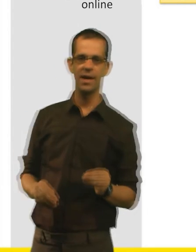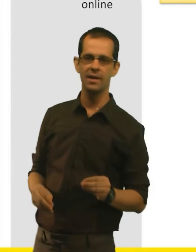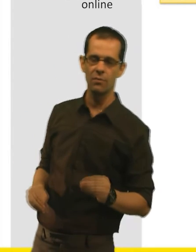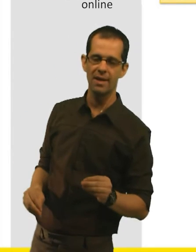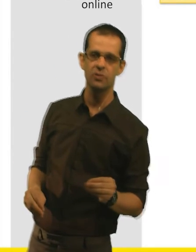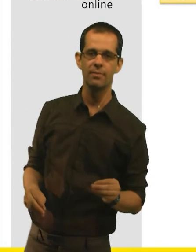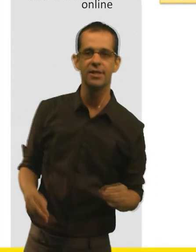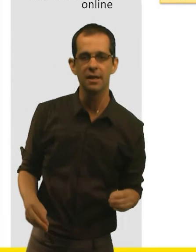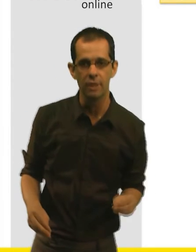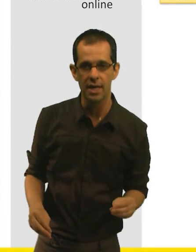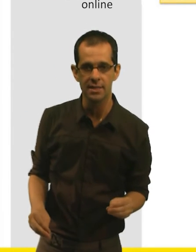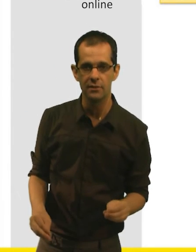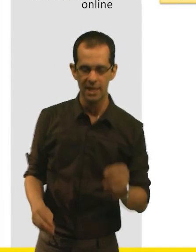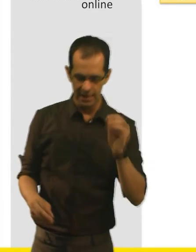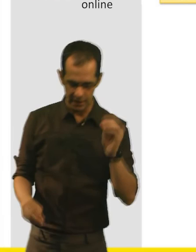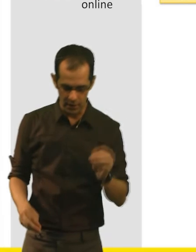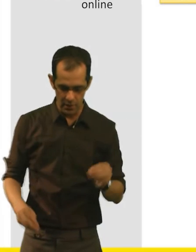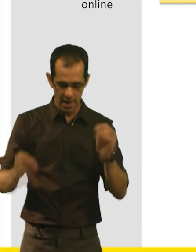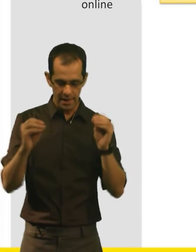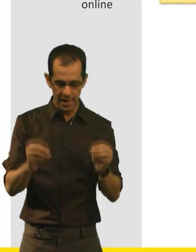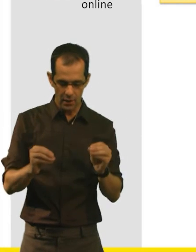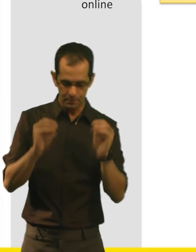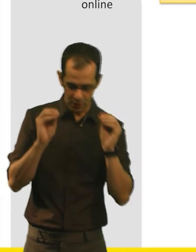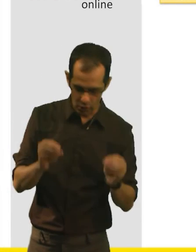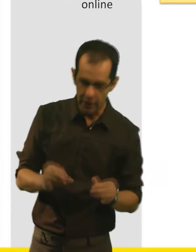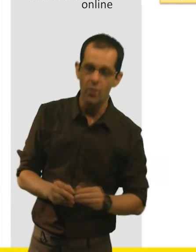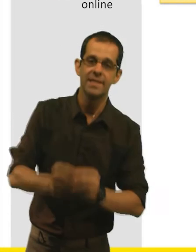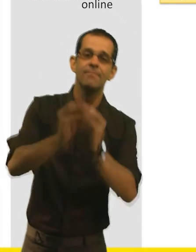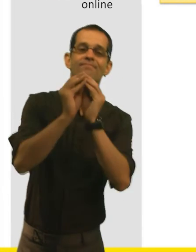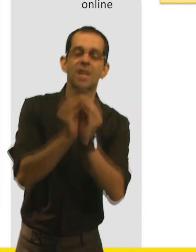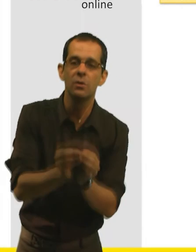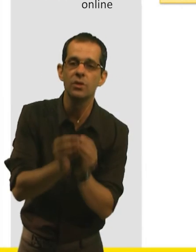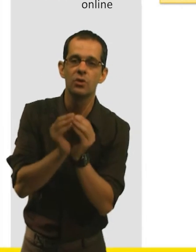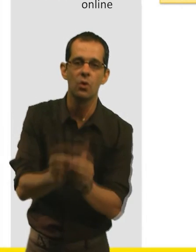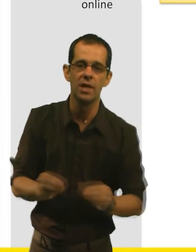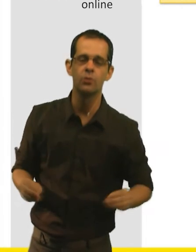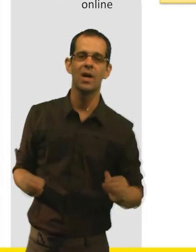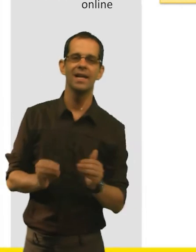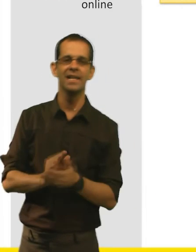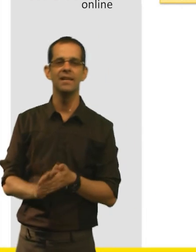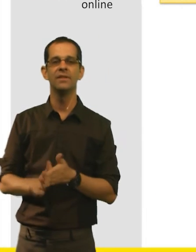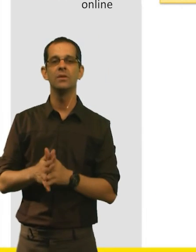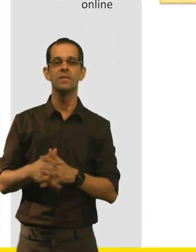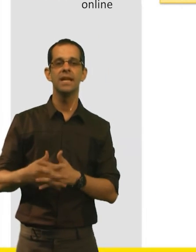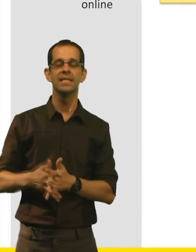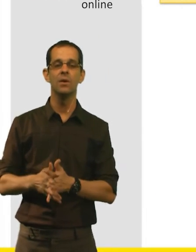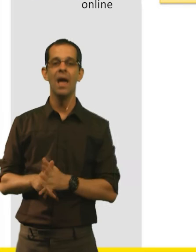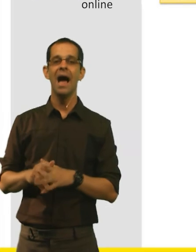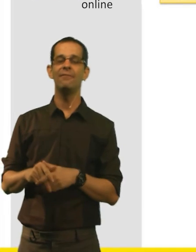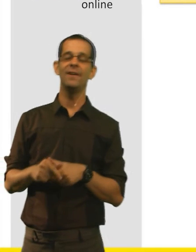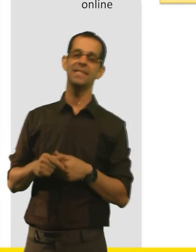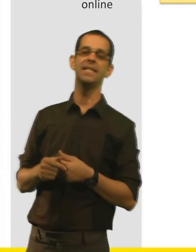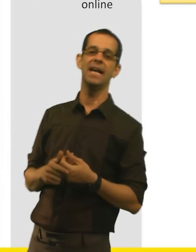a sua carreira com base somente em remuneração, tranquilo? E outra coisa, não escolha a sua carreira levando em